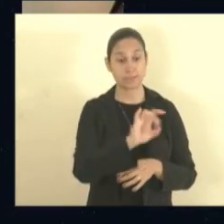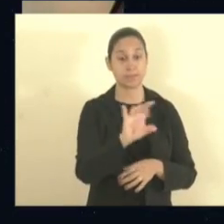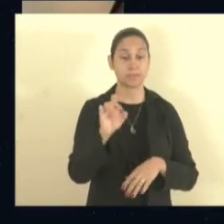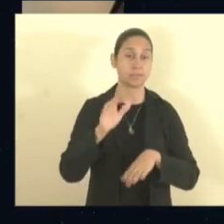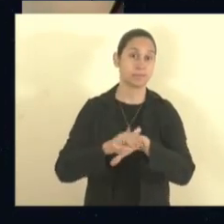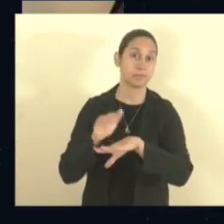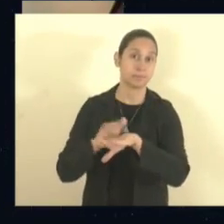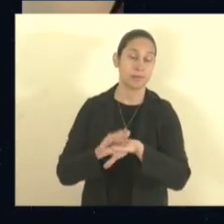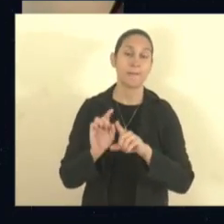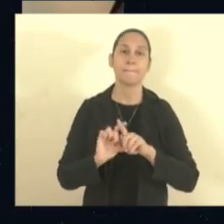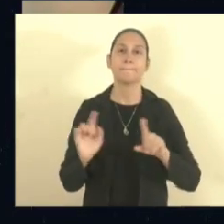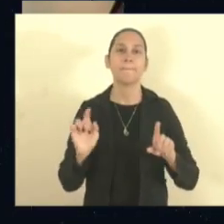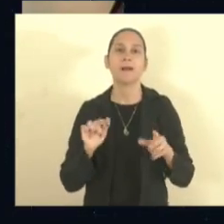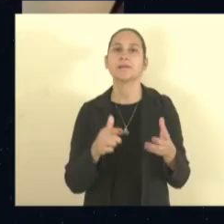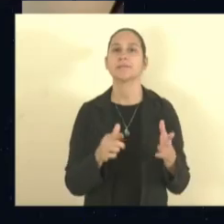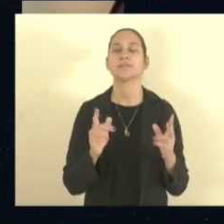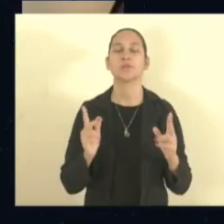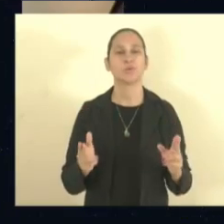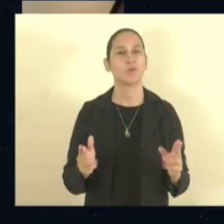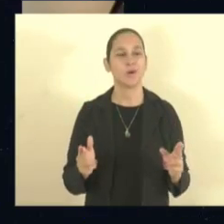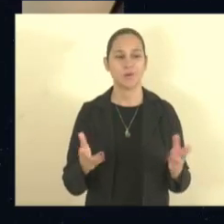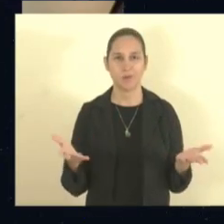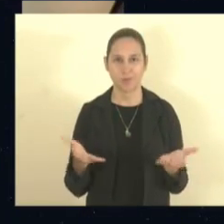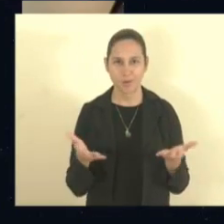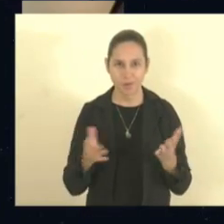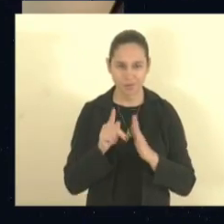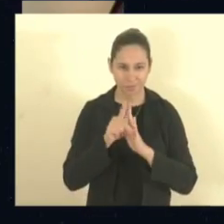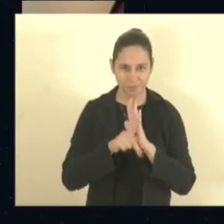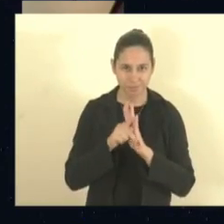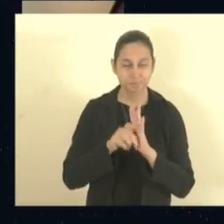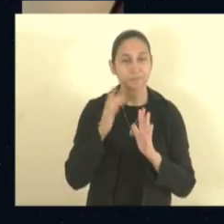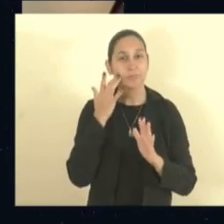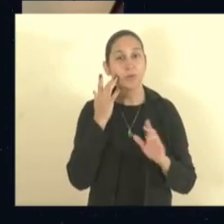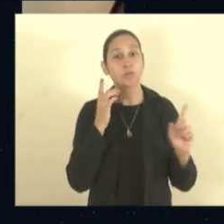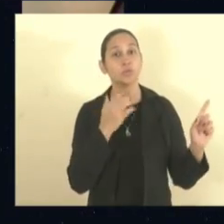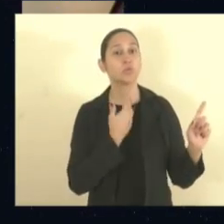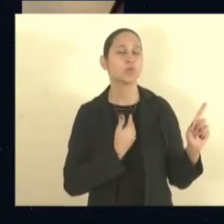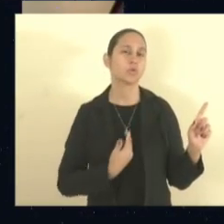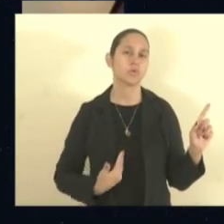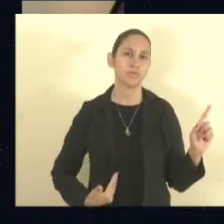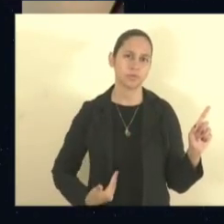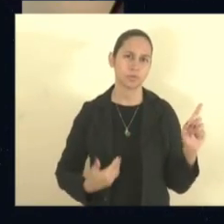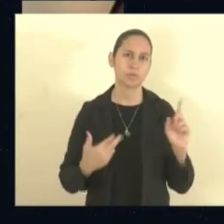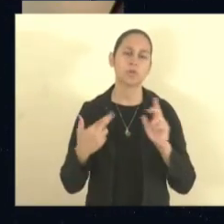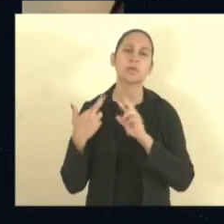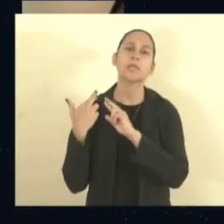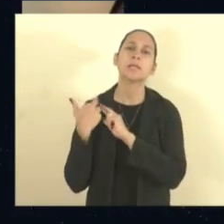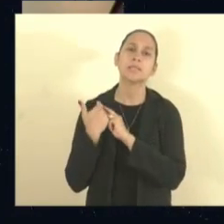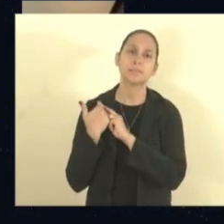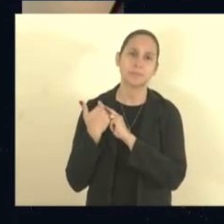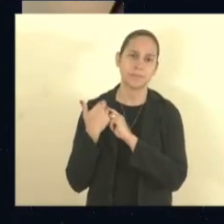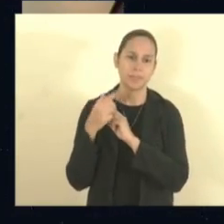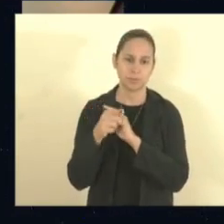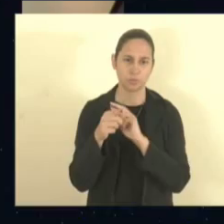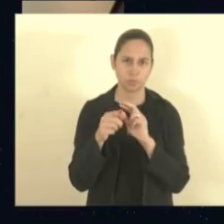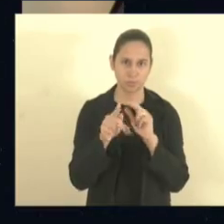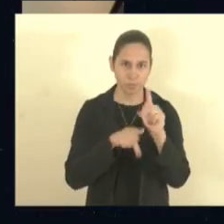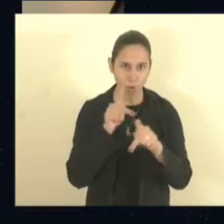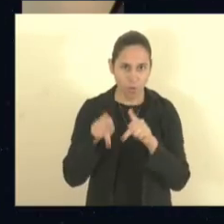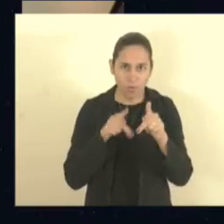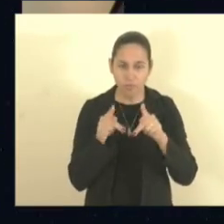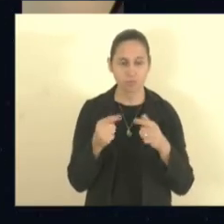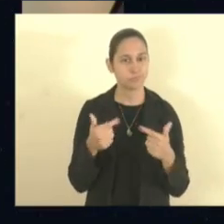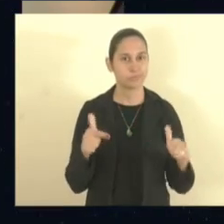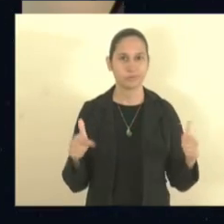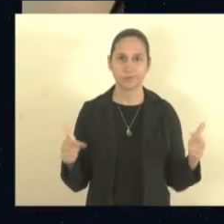dessa forma, presidente, eu acho que o governador não está só desrespeitando o povo brasileiro capixaba